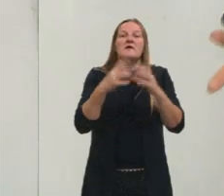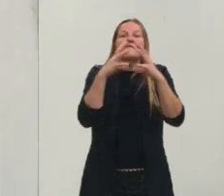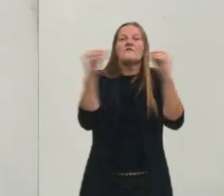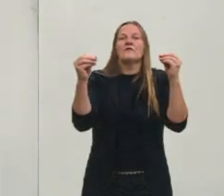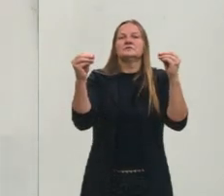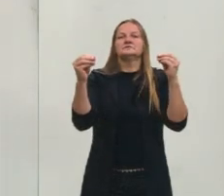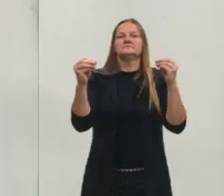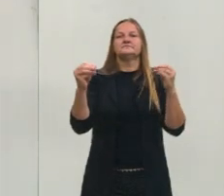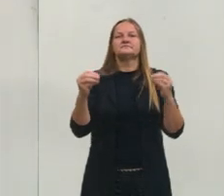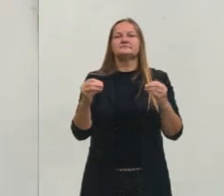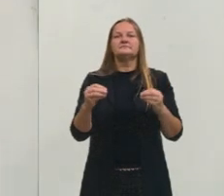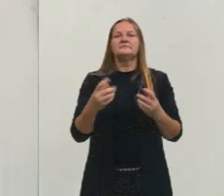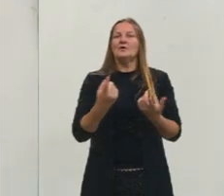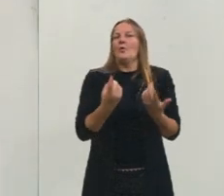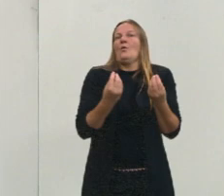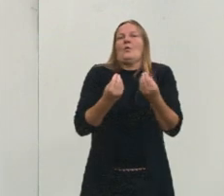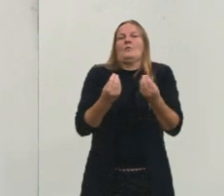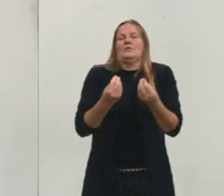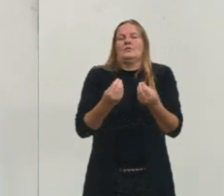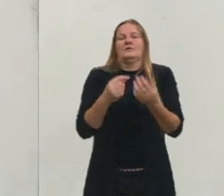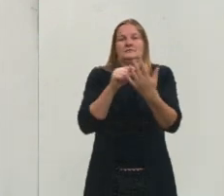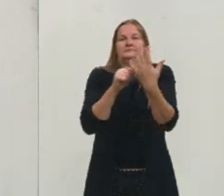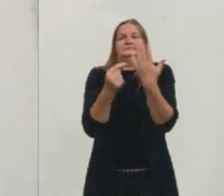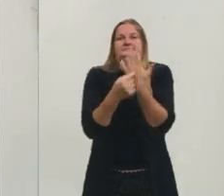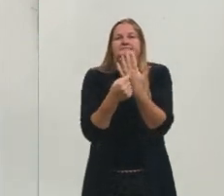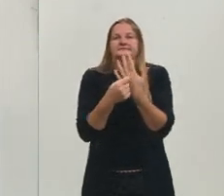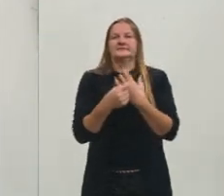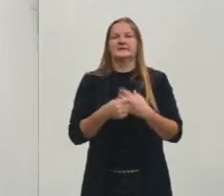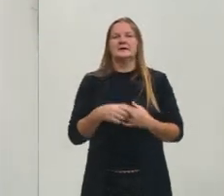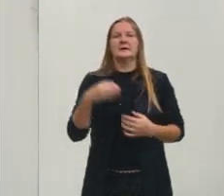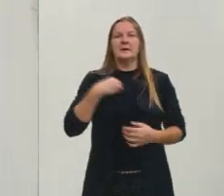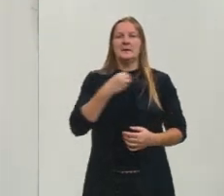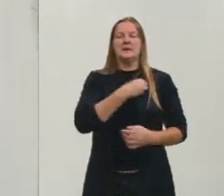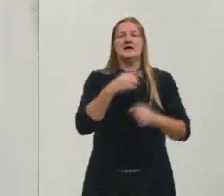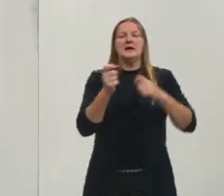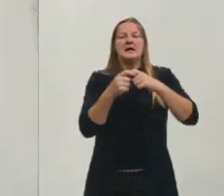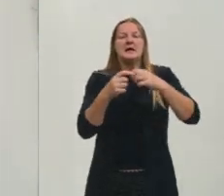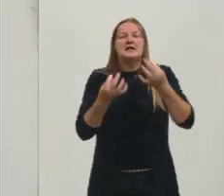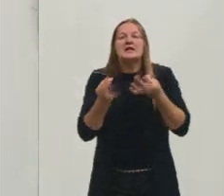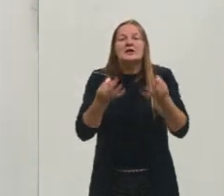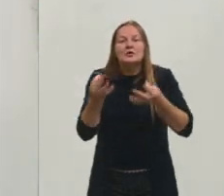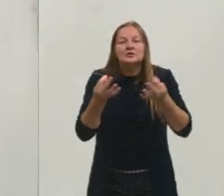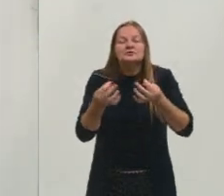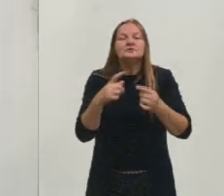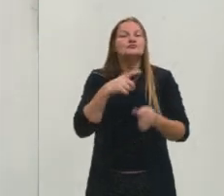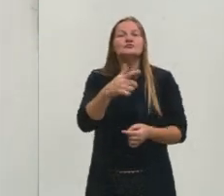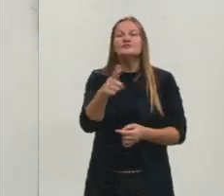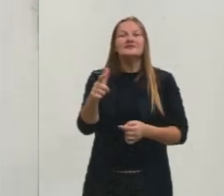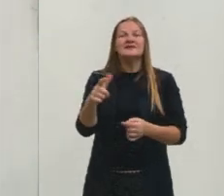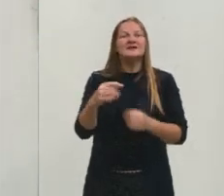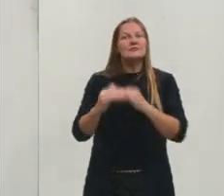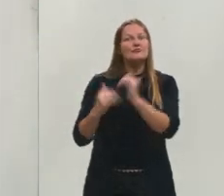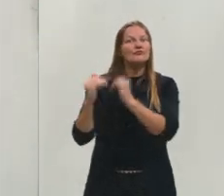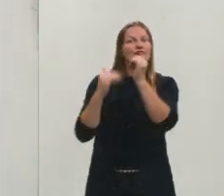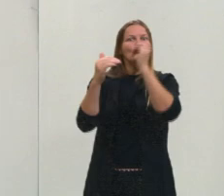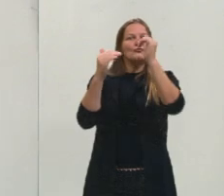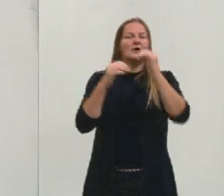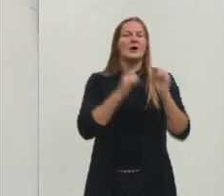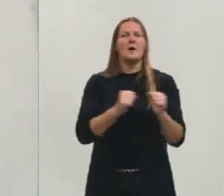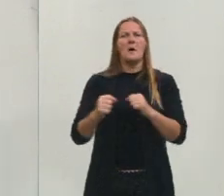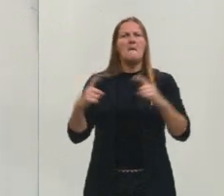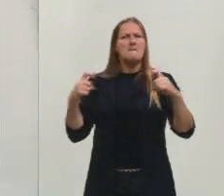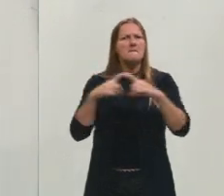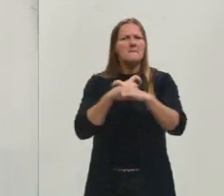fugir da medicina é só algo mais segurado né é que a medicina a tecnologia e não tem acompanhado o ritmo